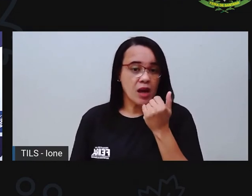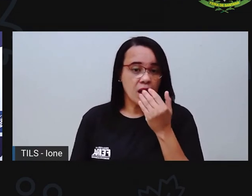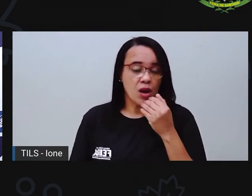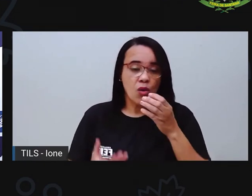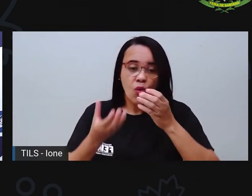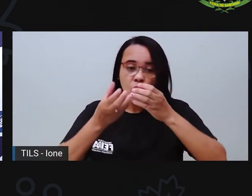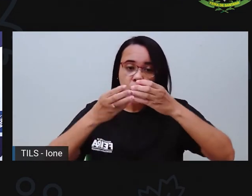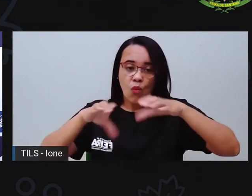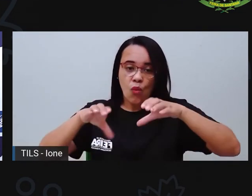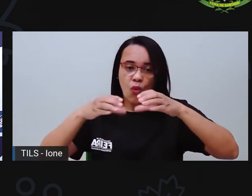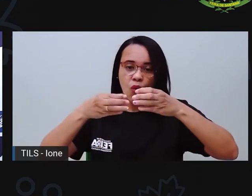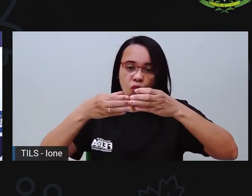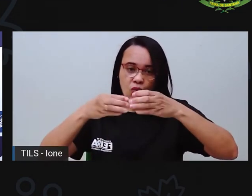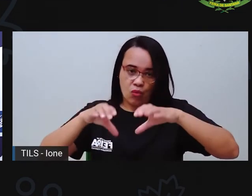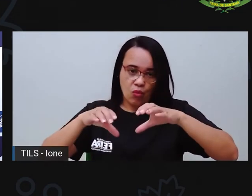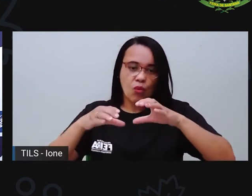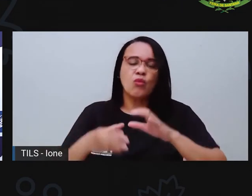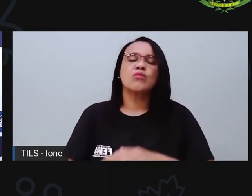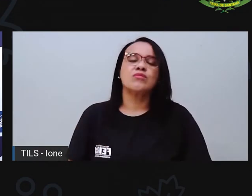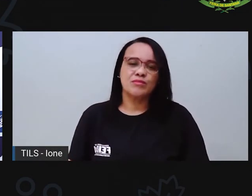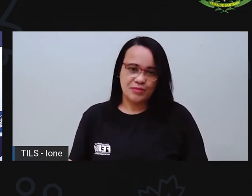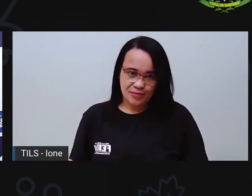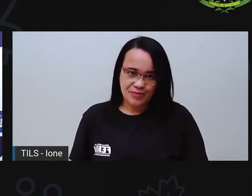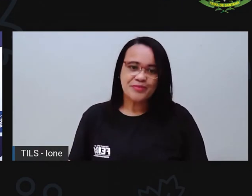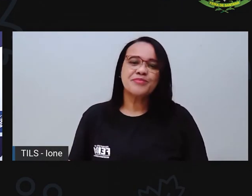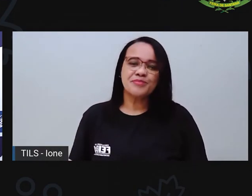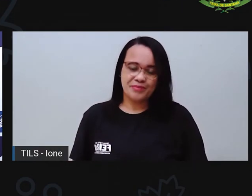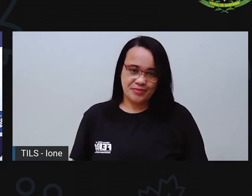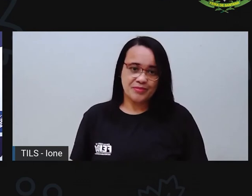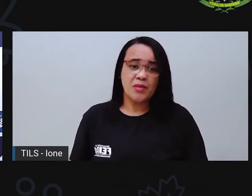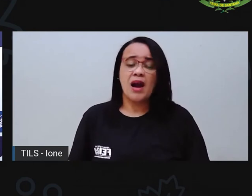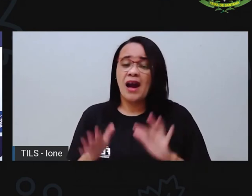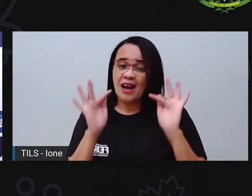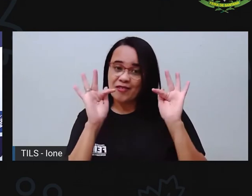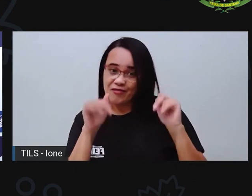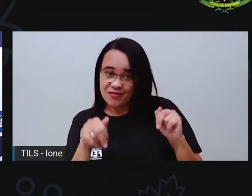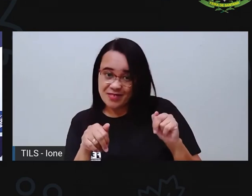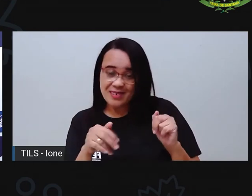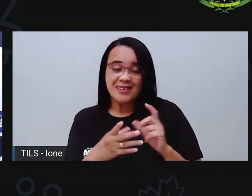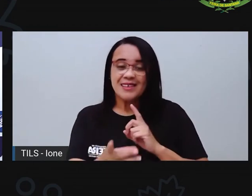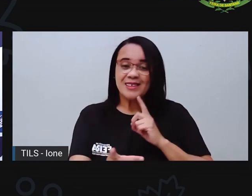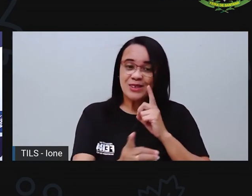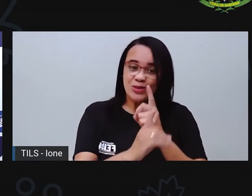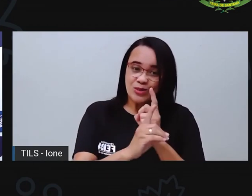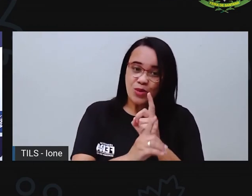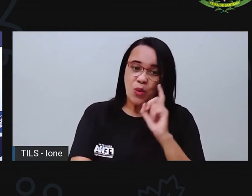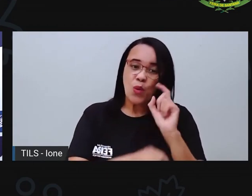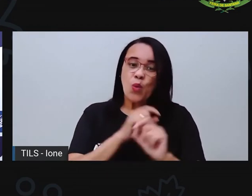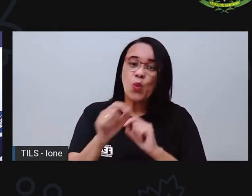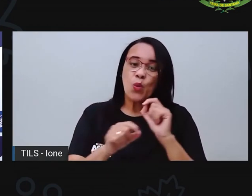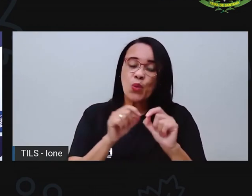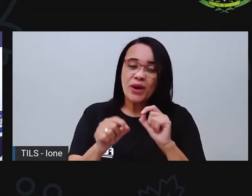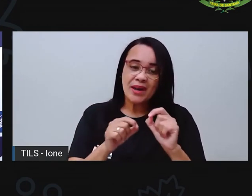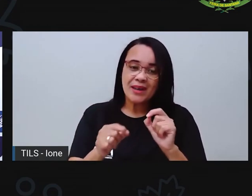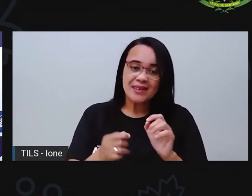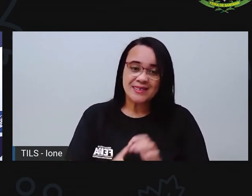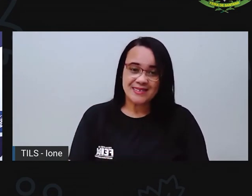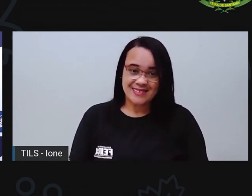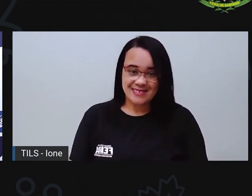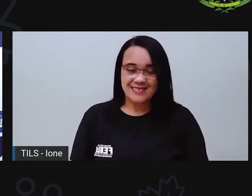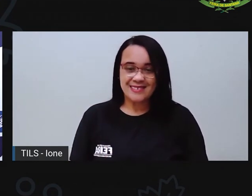pra de comeu né E aí no final ele achou o Tu